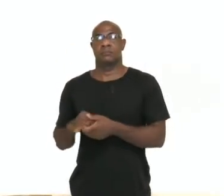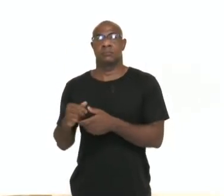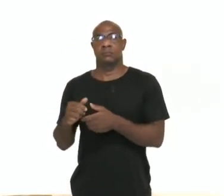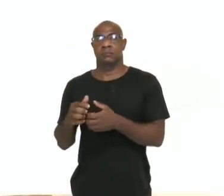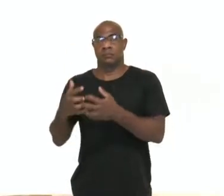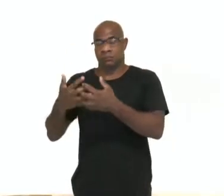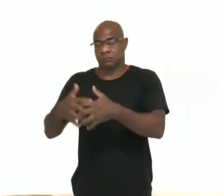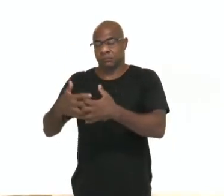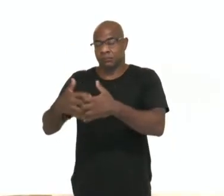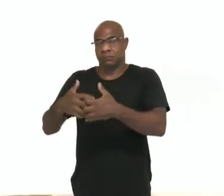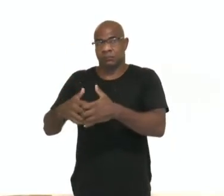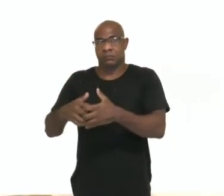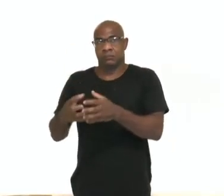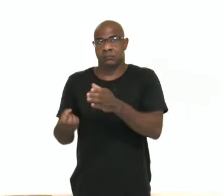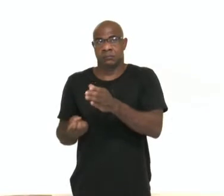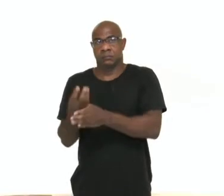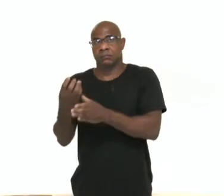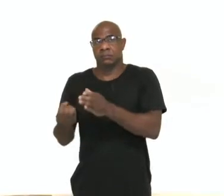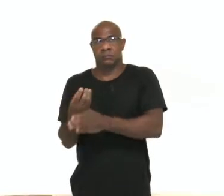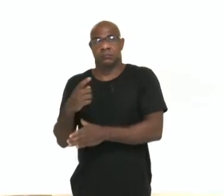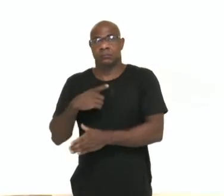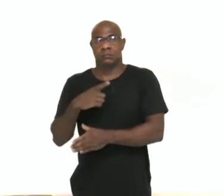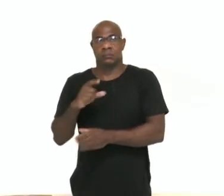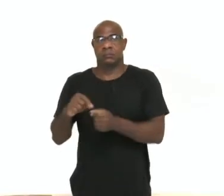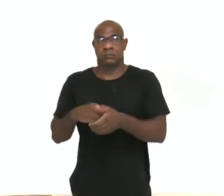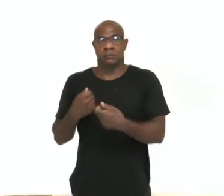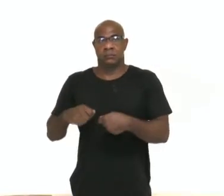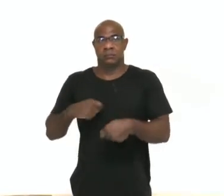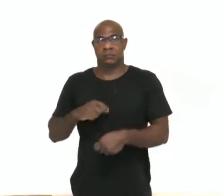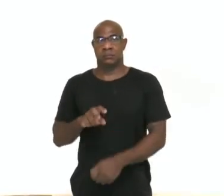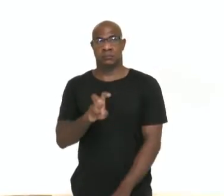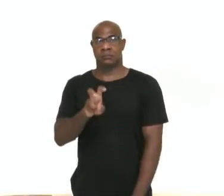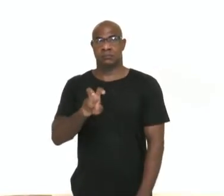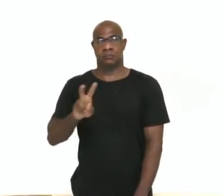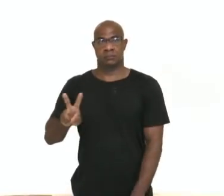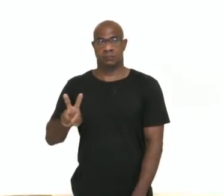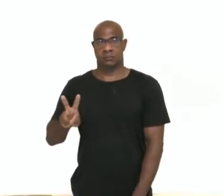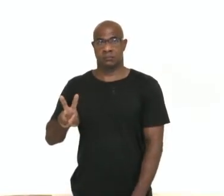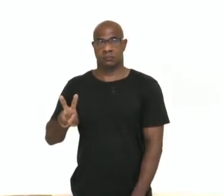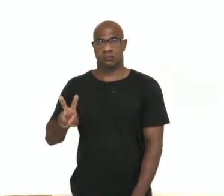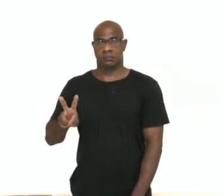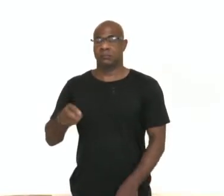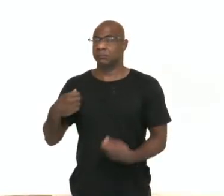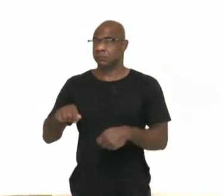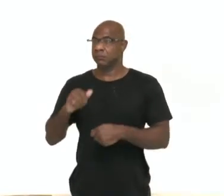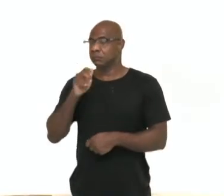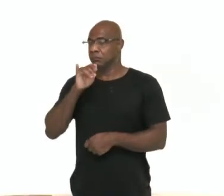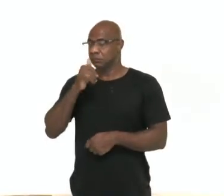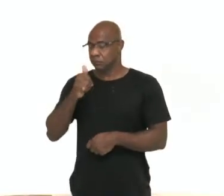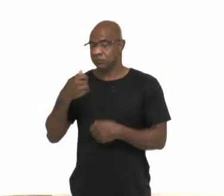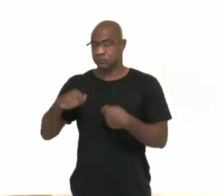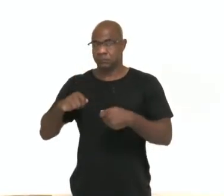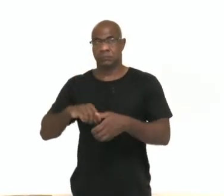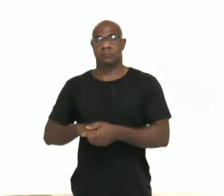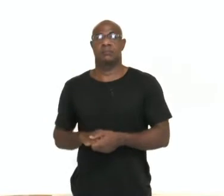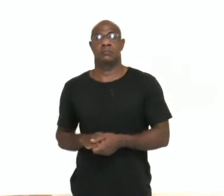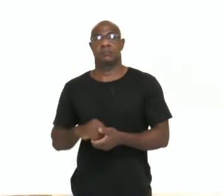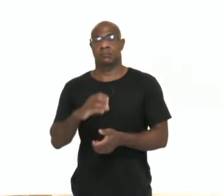5 e 6 volts. Então, eu preciso dessa tensão para ele funcionar. E uma corrente de 0,6 amperes.